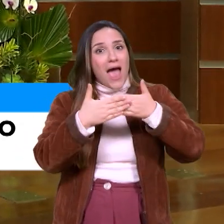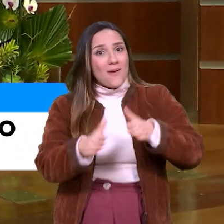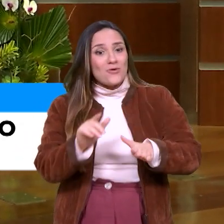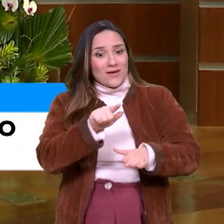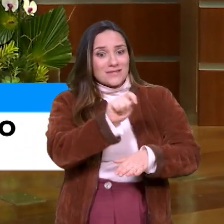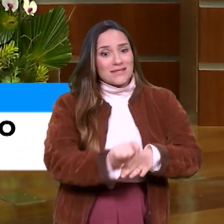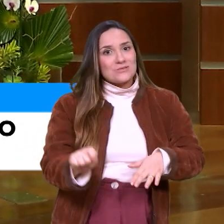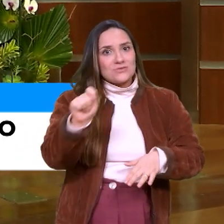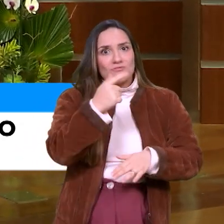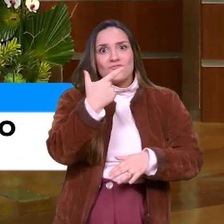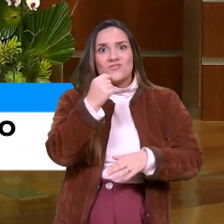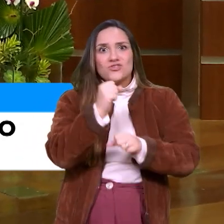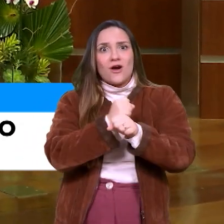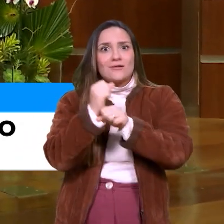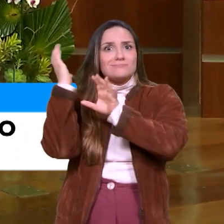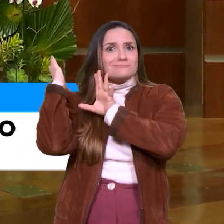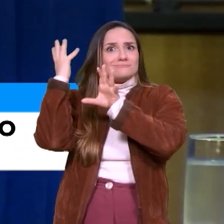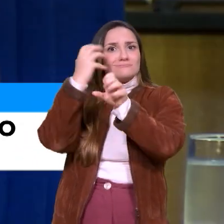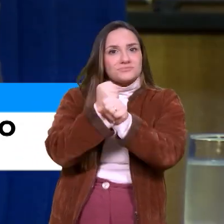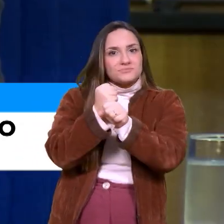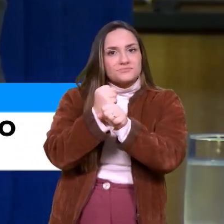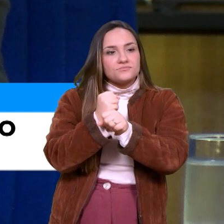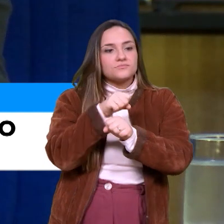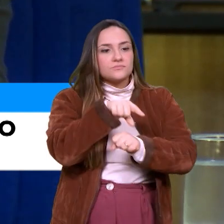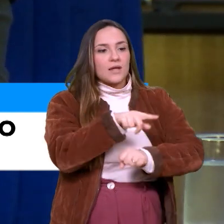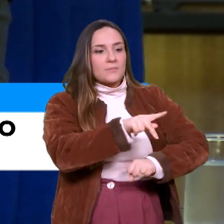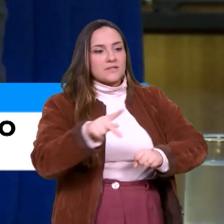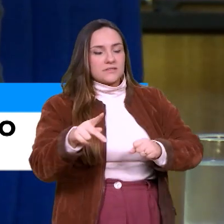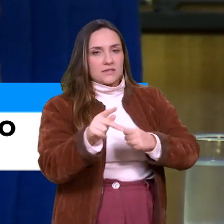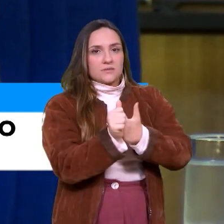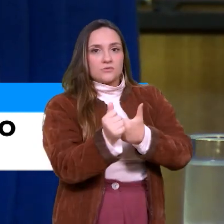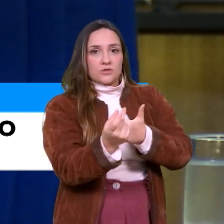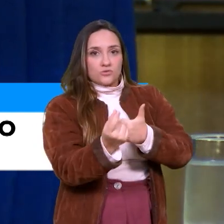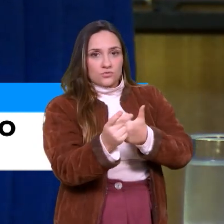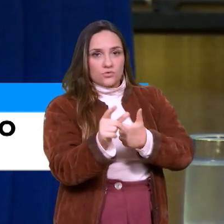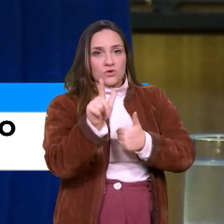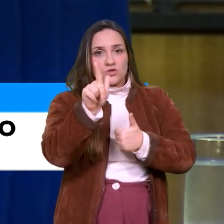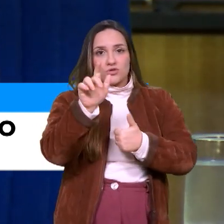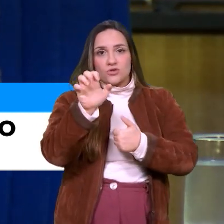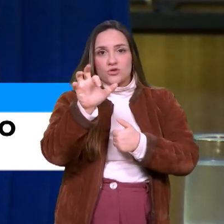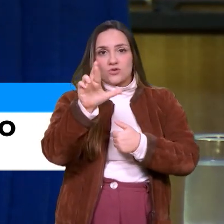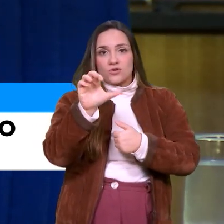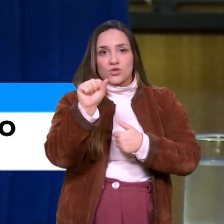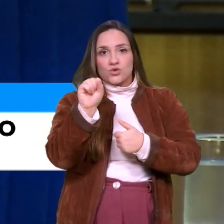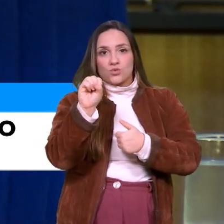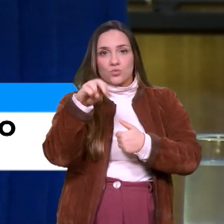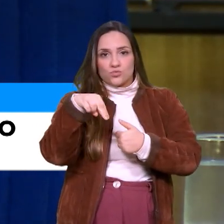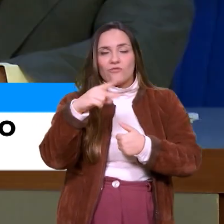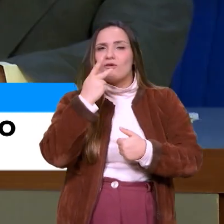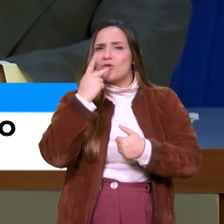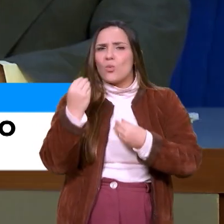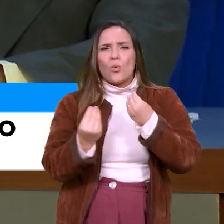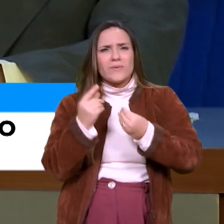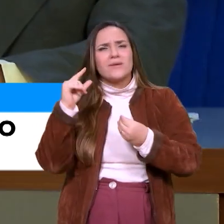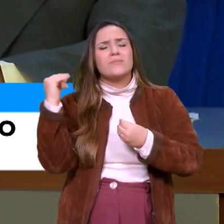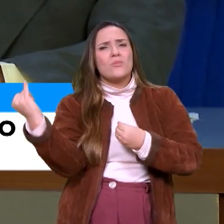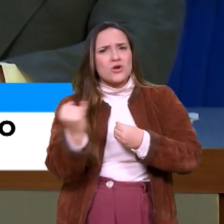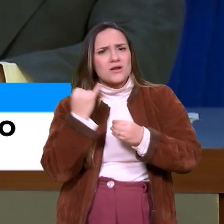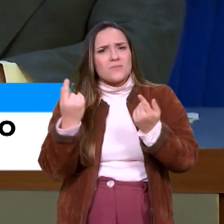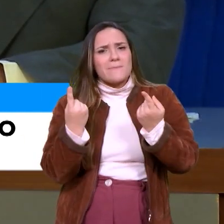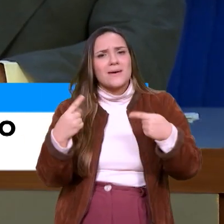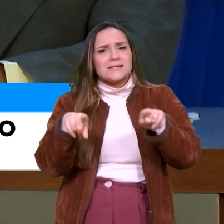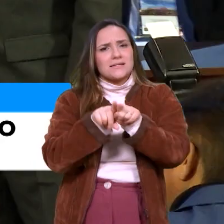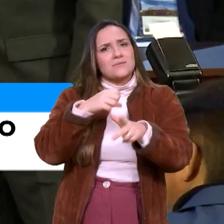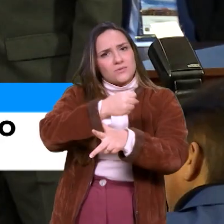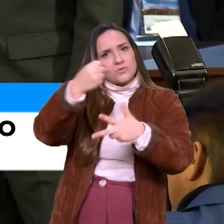de instalação da associação. O presidente do Tribunal de Contas do Estado, Gerson Domingos, falou da parceria